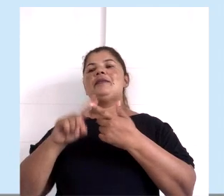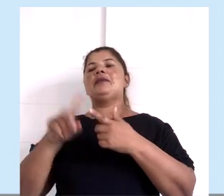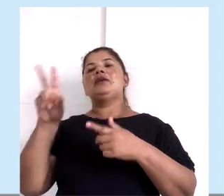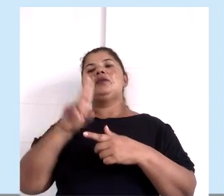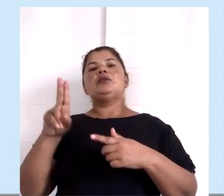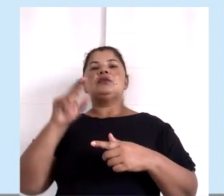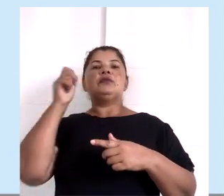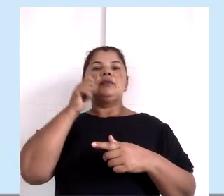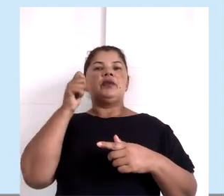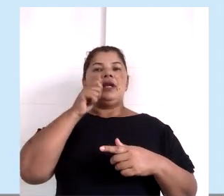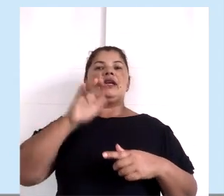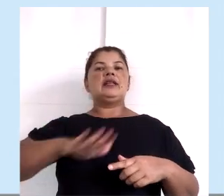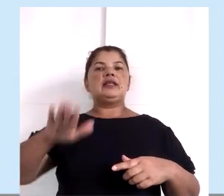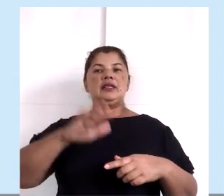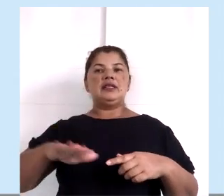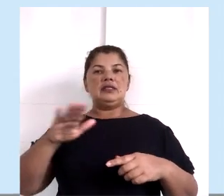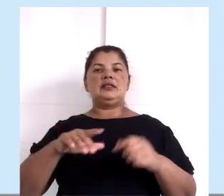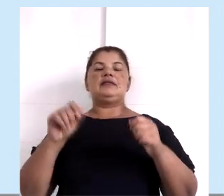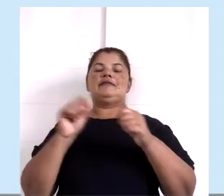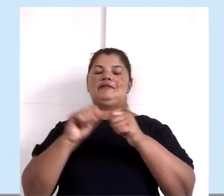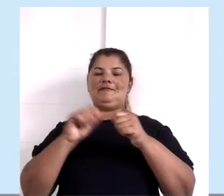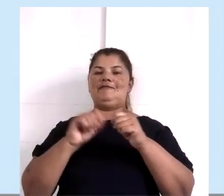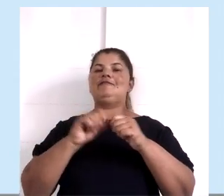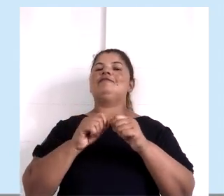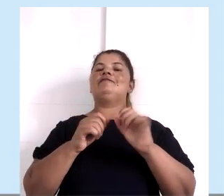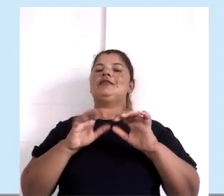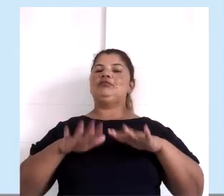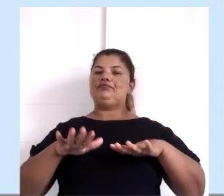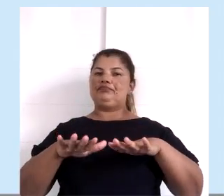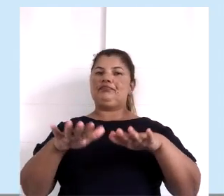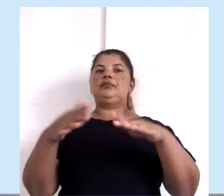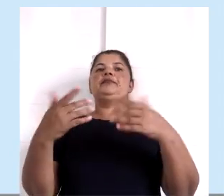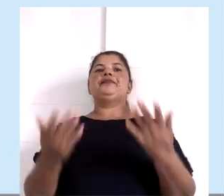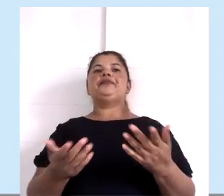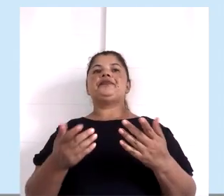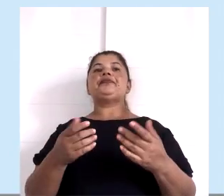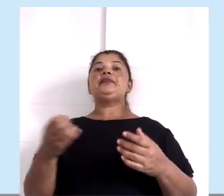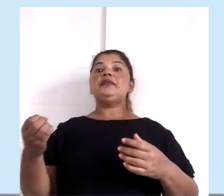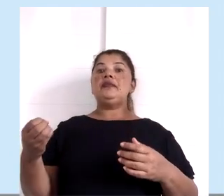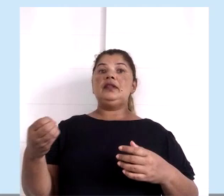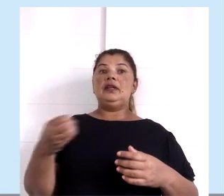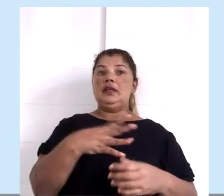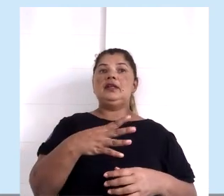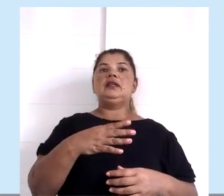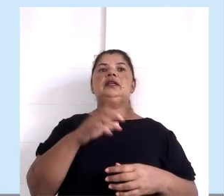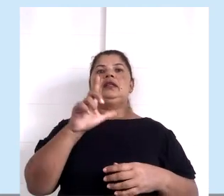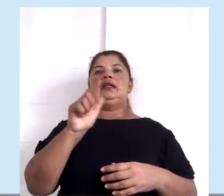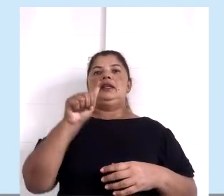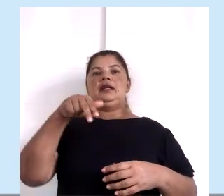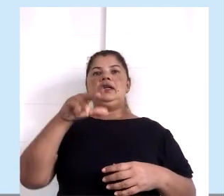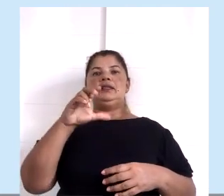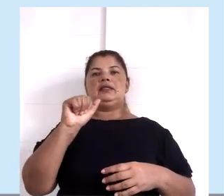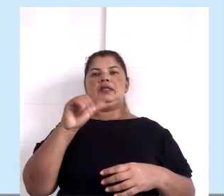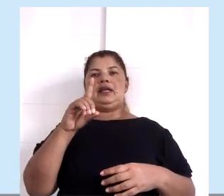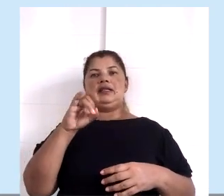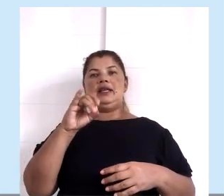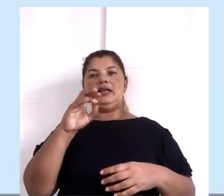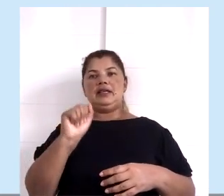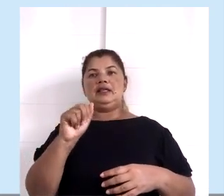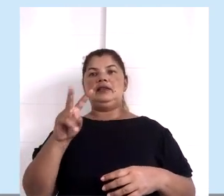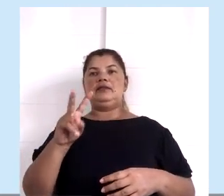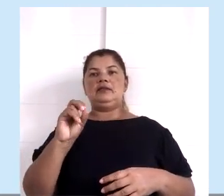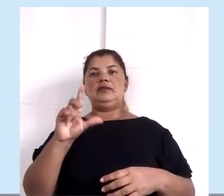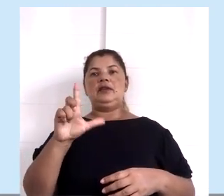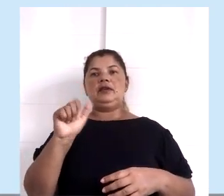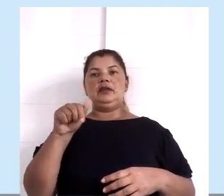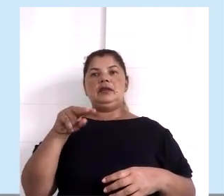e crianças, tá, para manusear os equipamentos. Com a lançadeira volante, ficou muito mais fácil a produção de roupas,